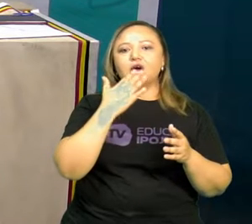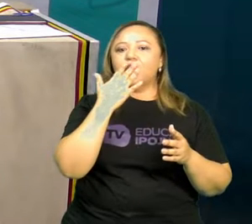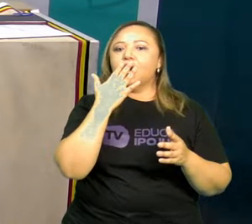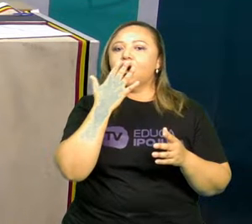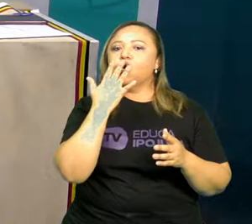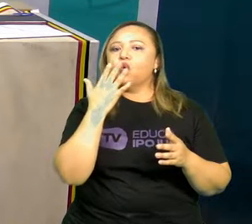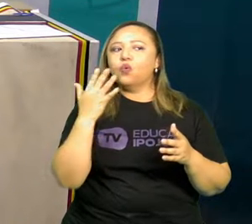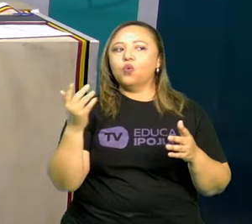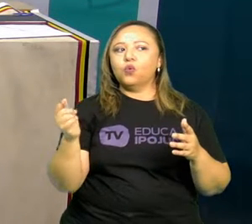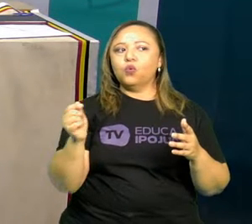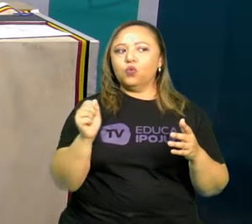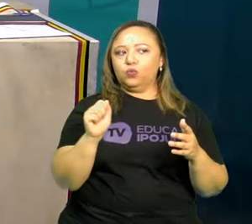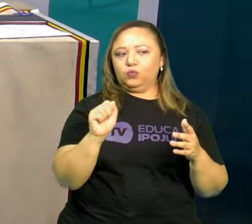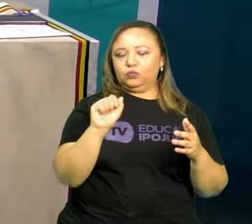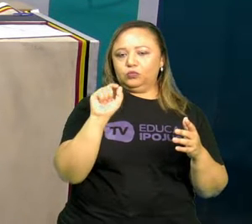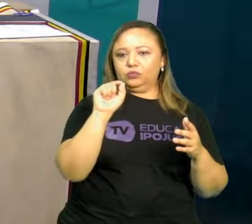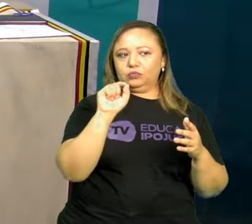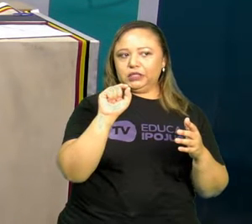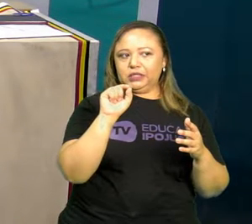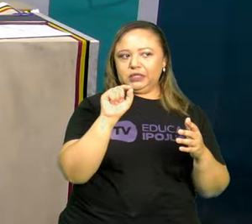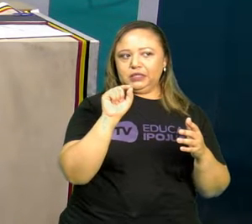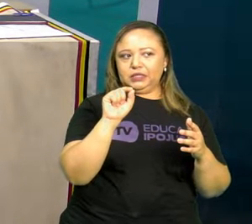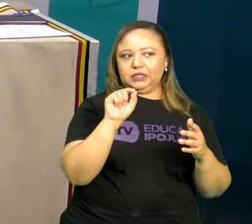essa caixinha?